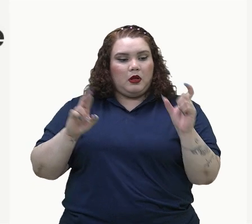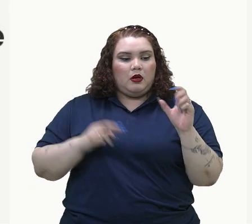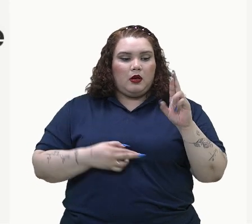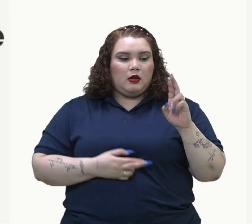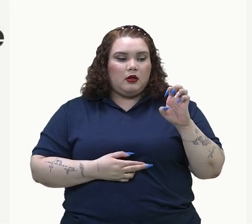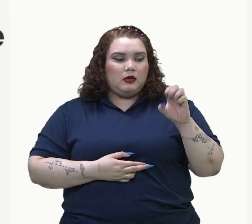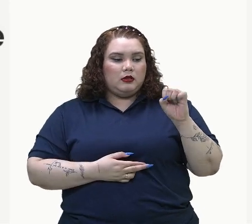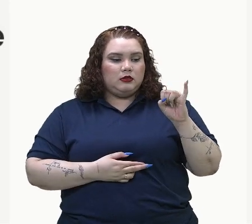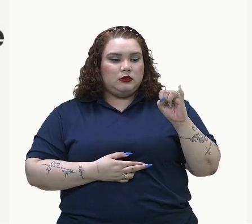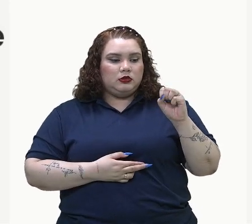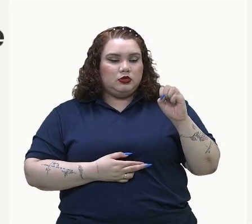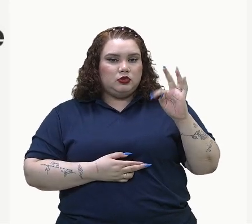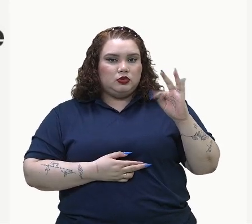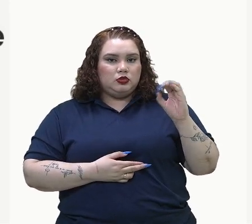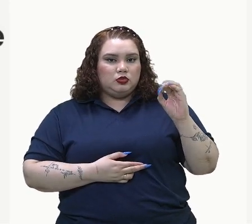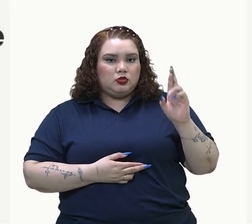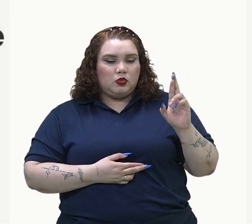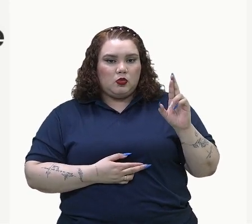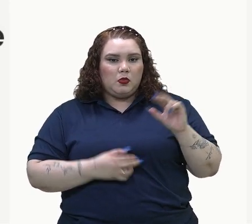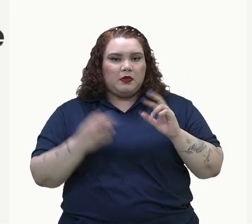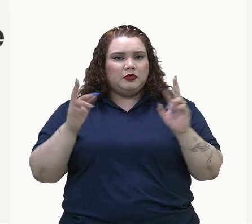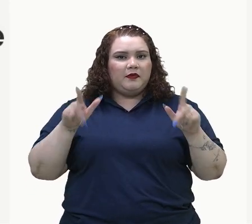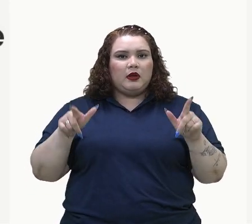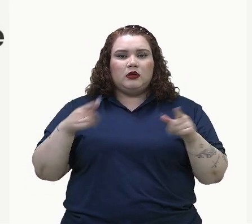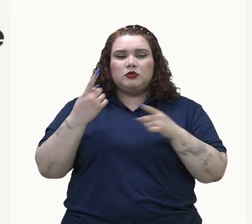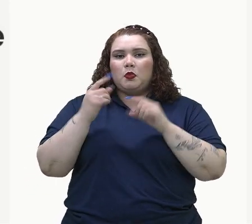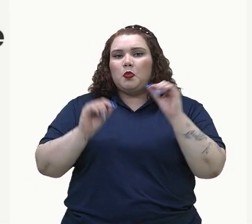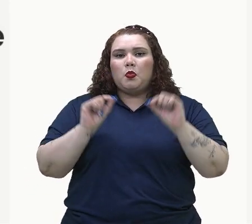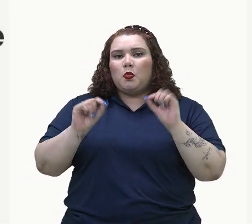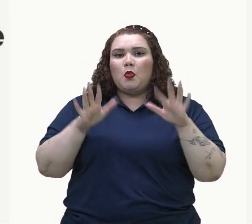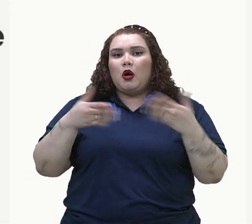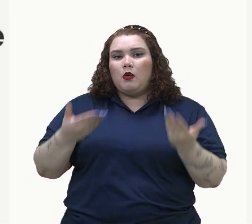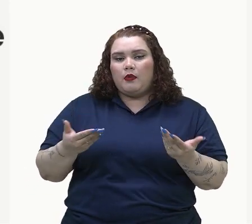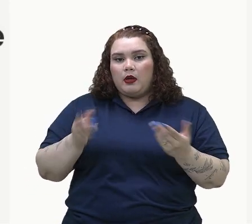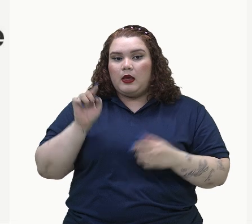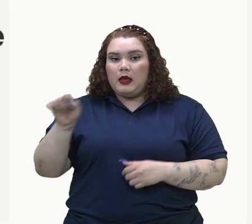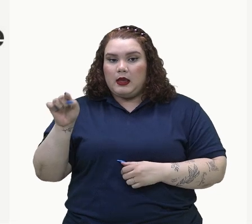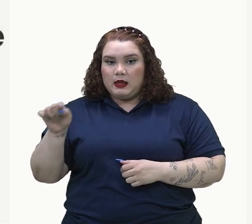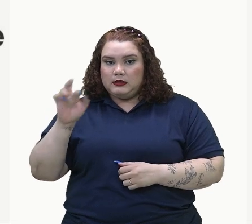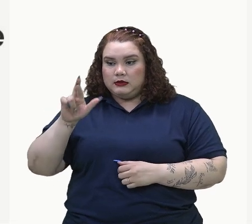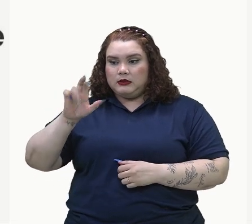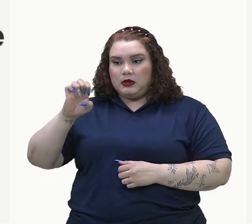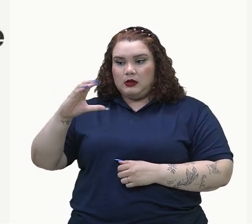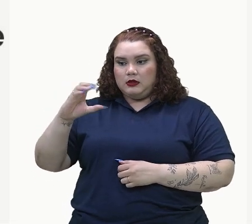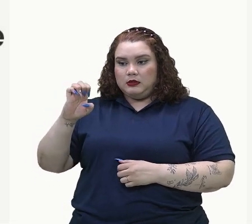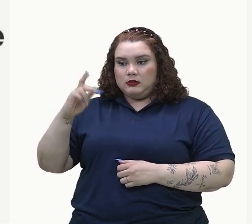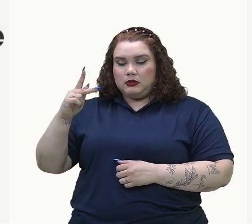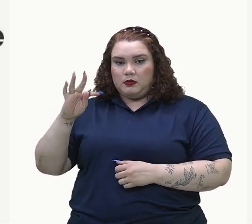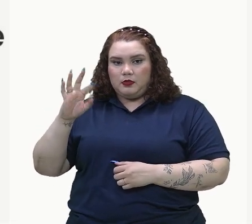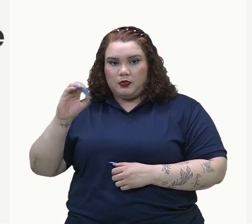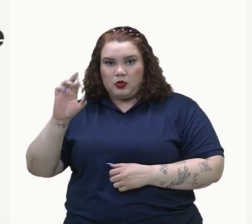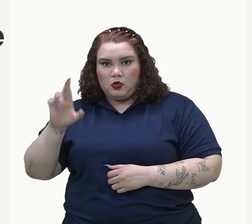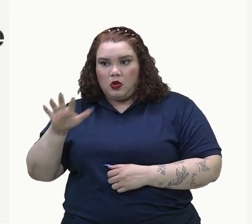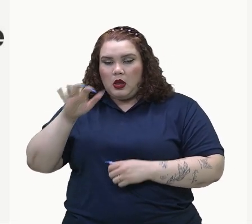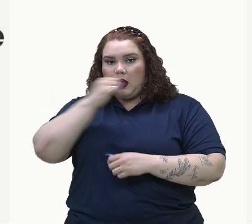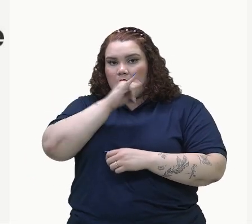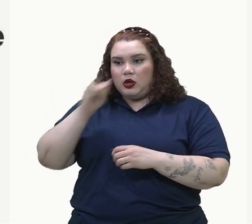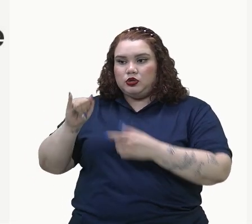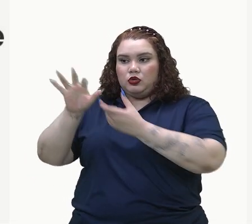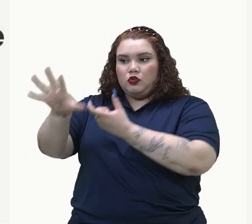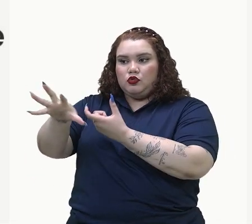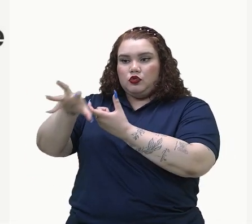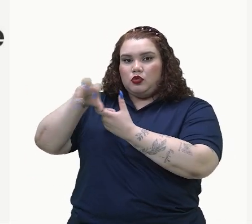energia elétrica, no caso, se eu estiver trabalhando aí exclusivamente em calor. E temos aí